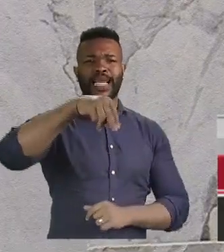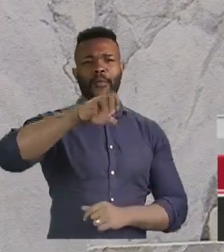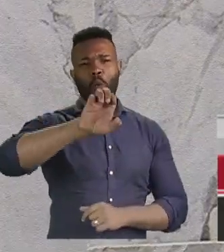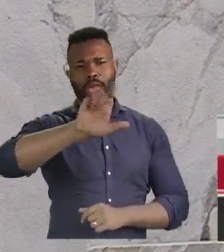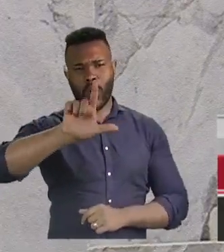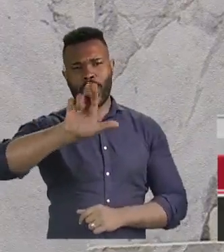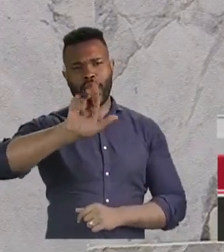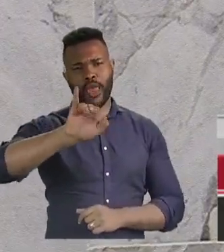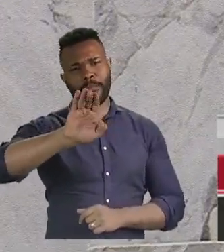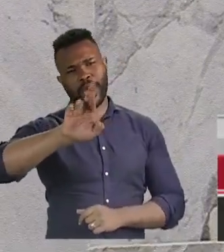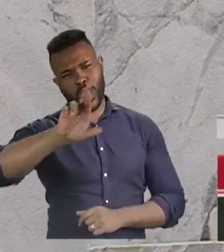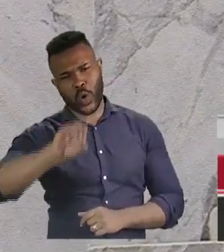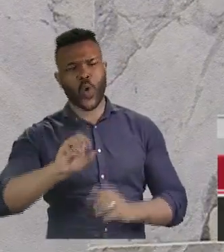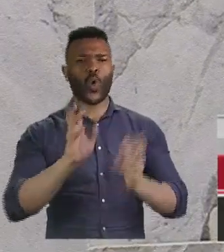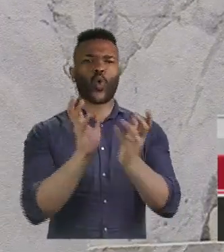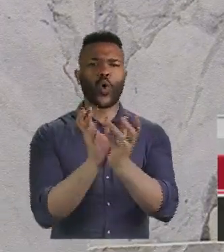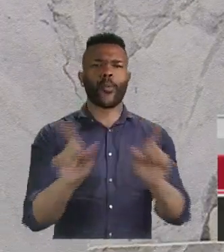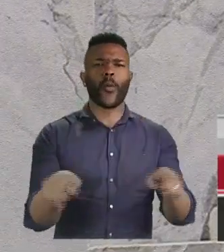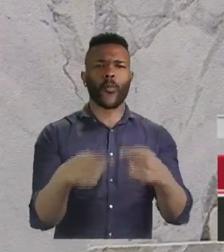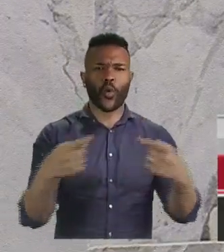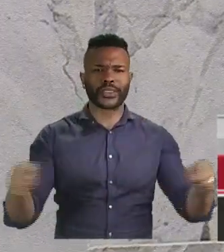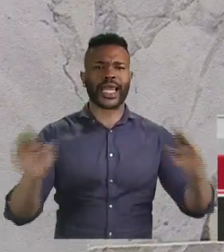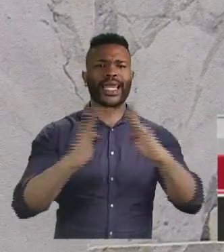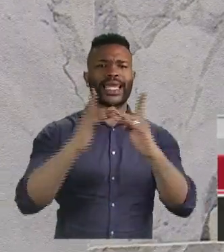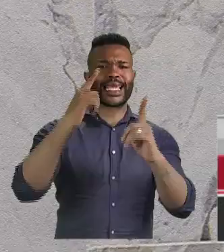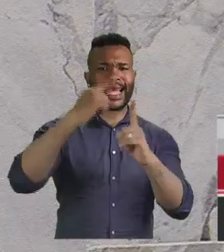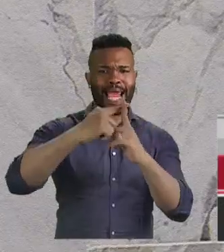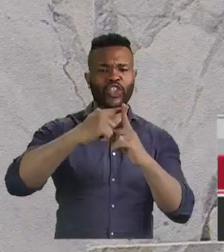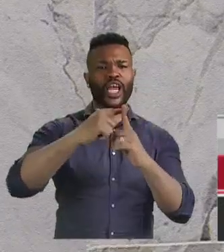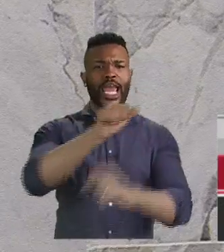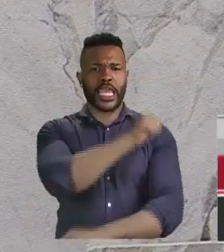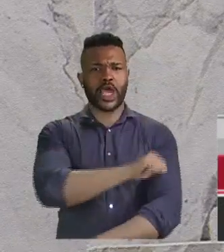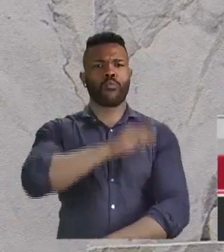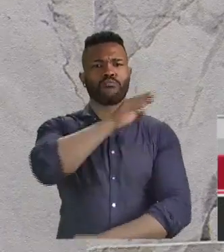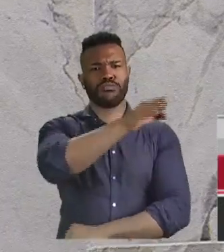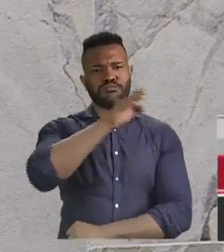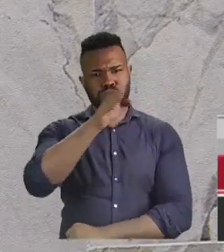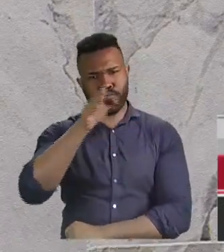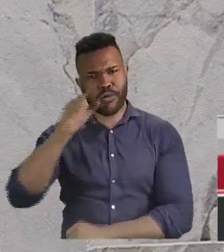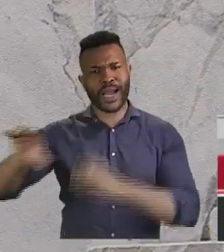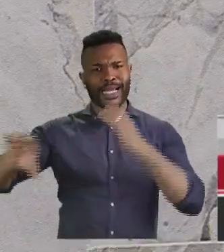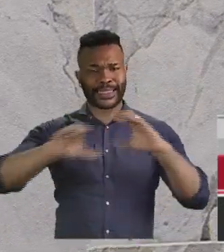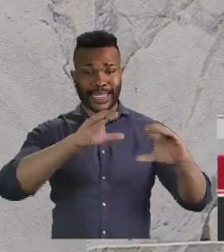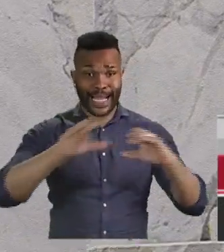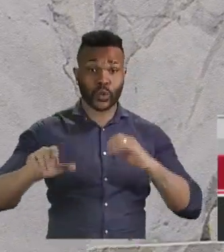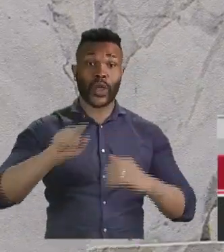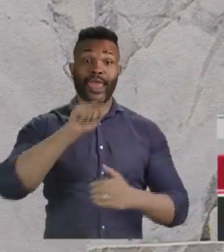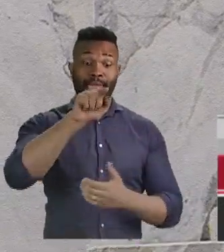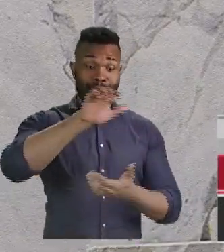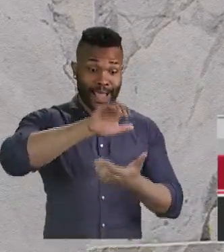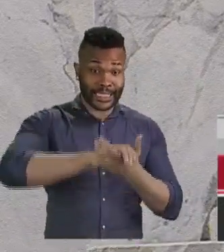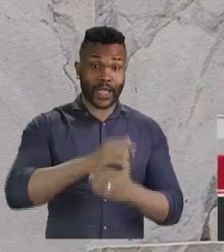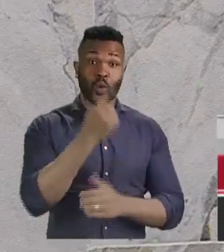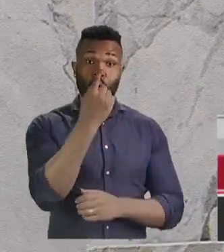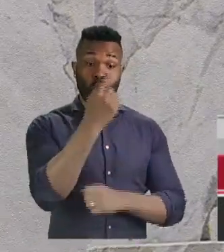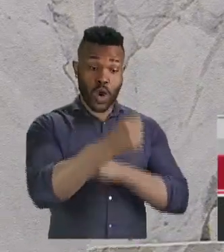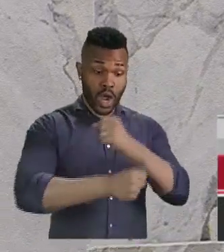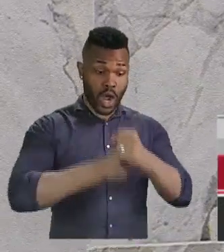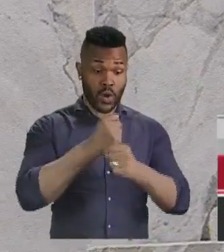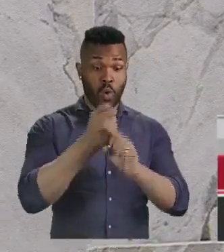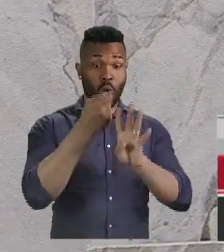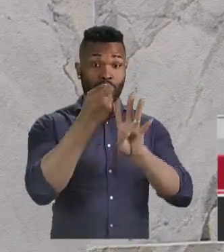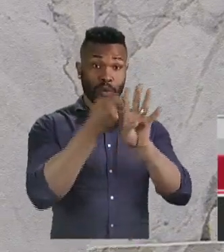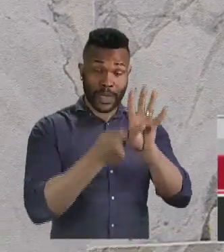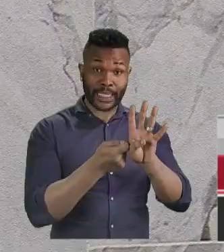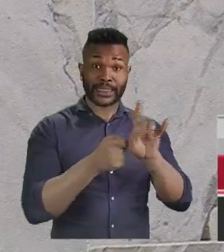Eles tinham uma banda e estava sempre apresentando nas igrejas no Rio de Janeiro. Ele era casado há 1 ano e 4 meses e era cabo da Polícia Militar. Isso aqui é bem